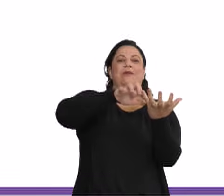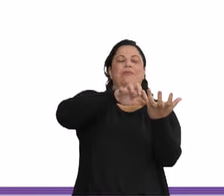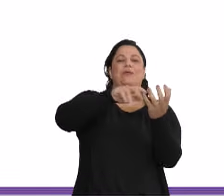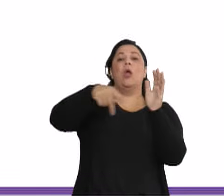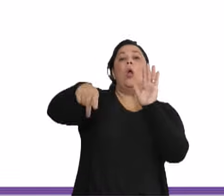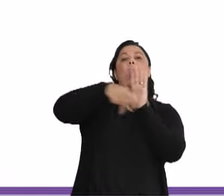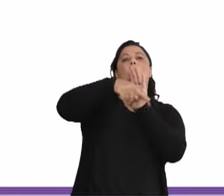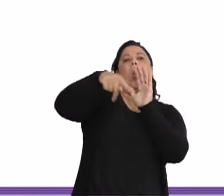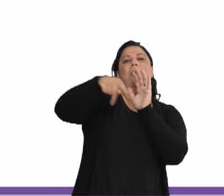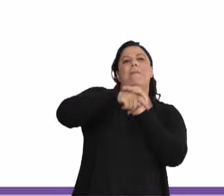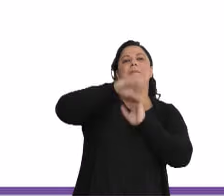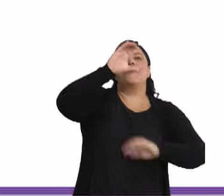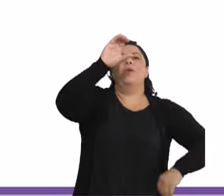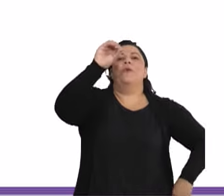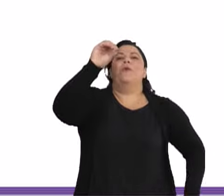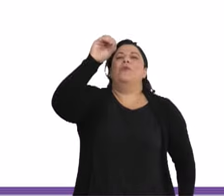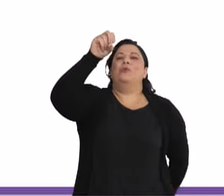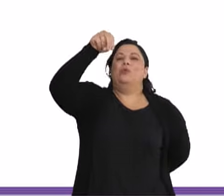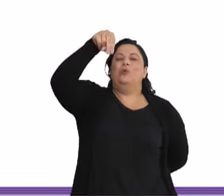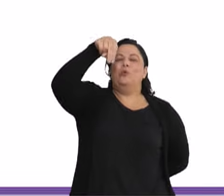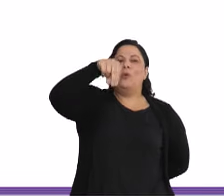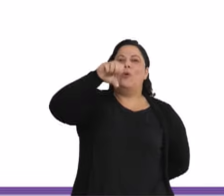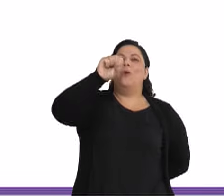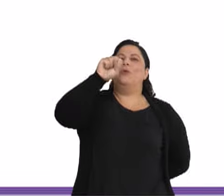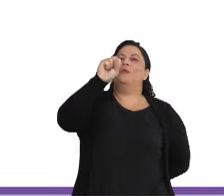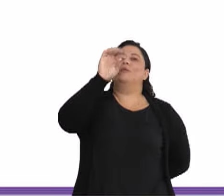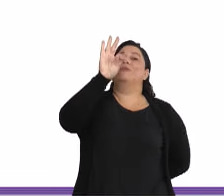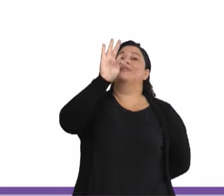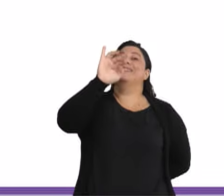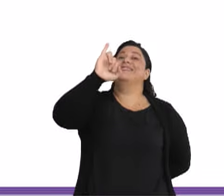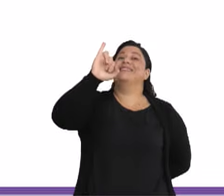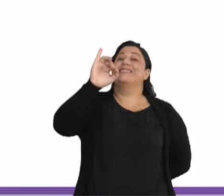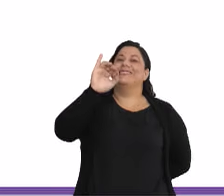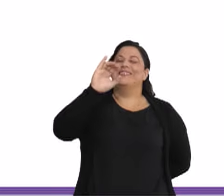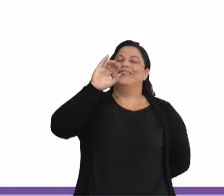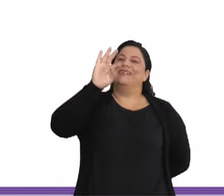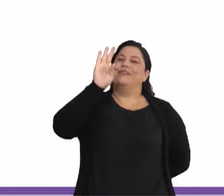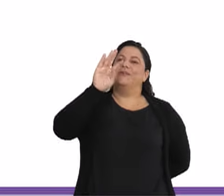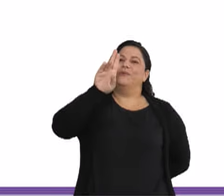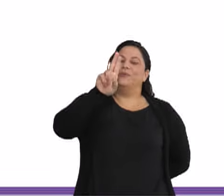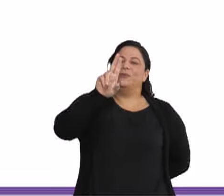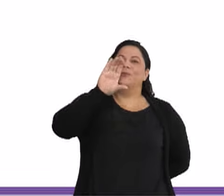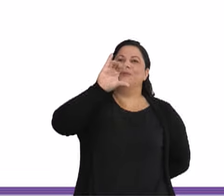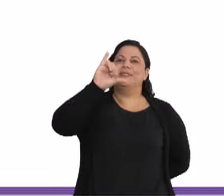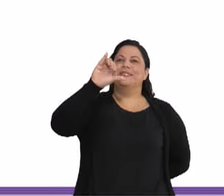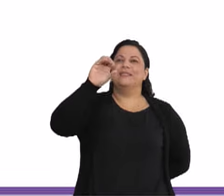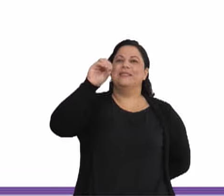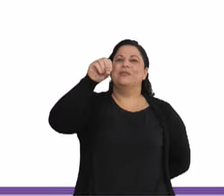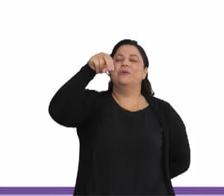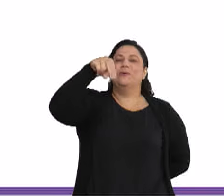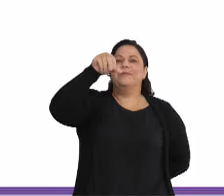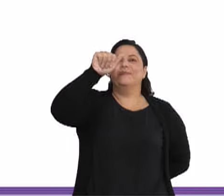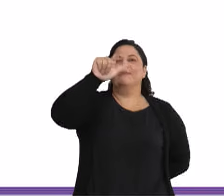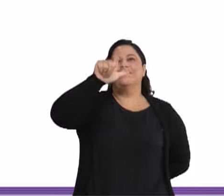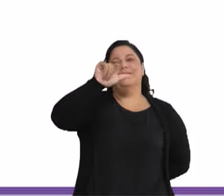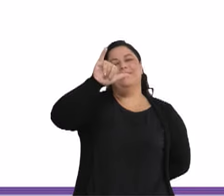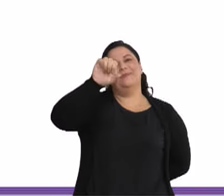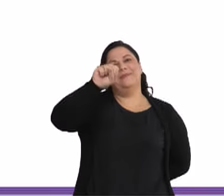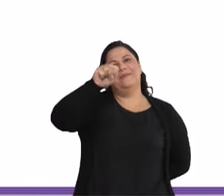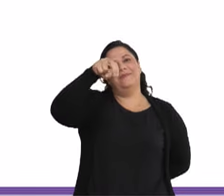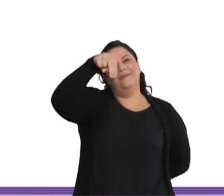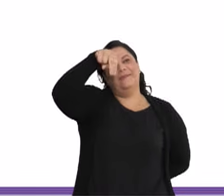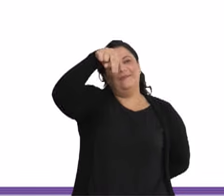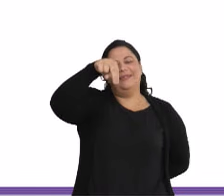Constitucionalista de 1932. Cuidado para não escrever errado isso no caderno, é importante. Cuidado.